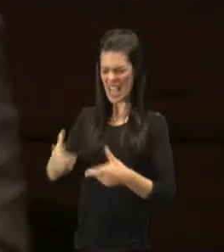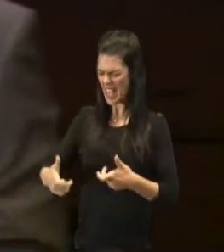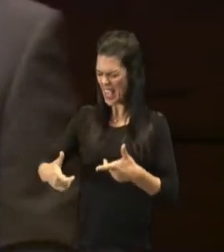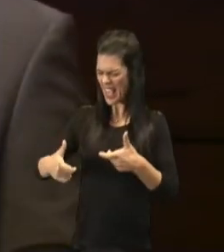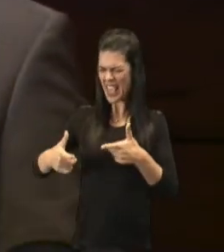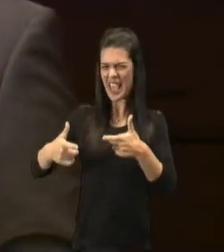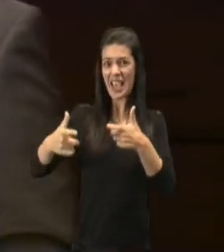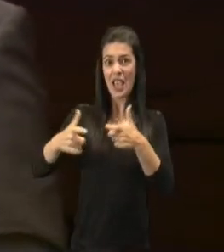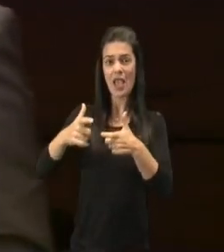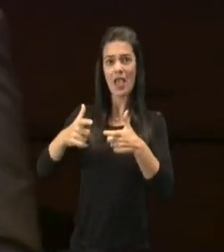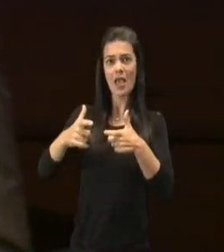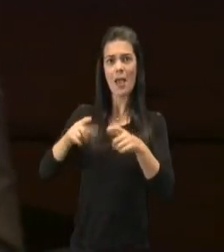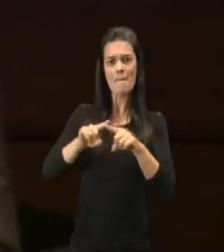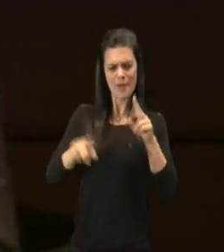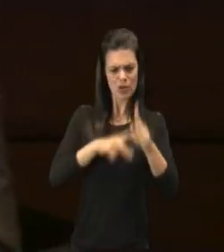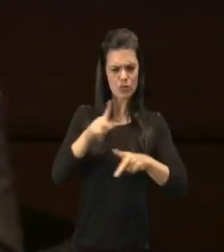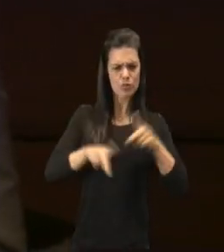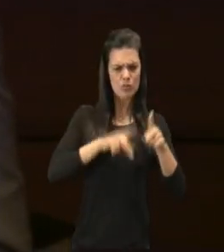estão confiantes.